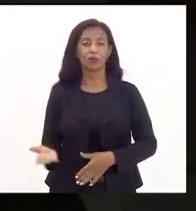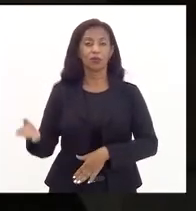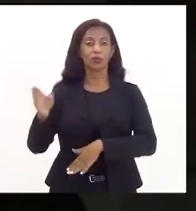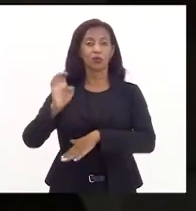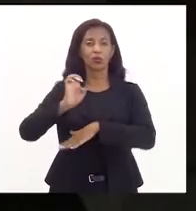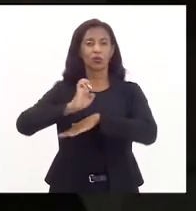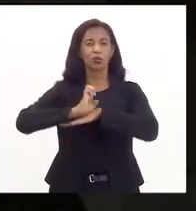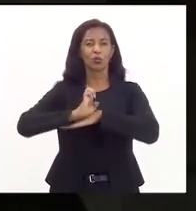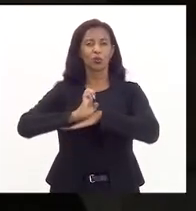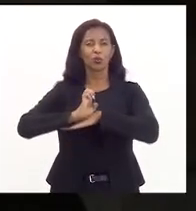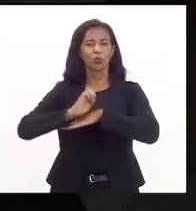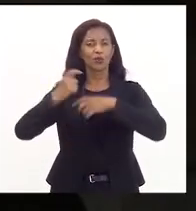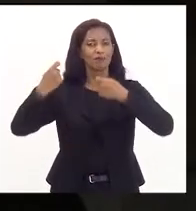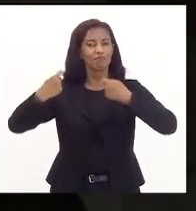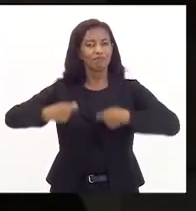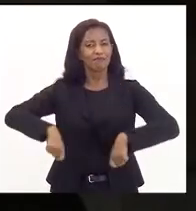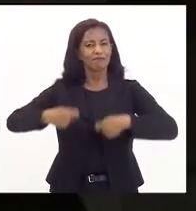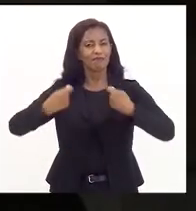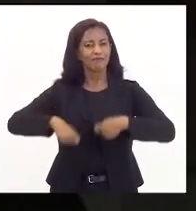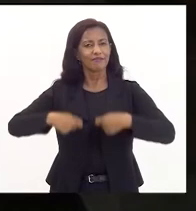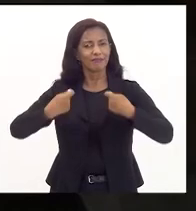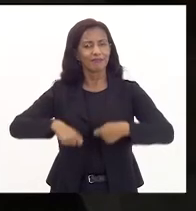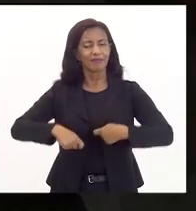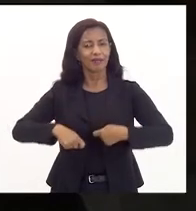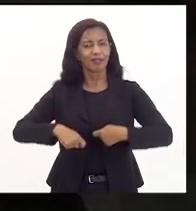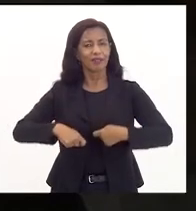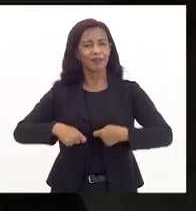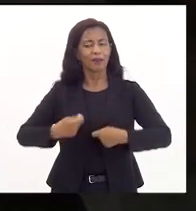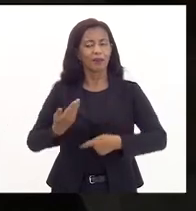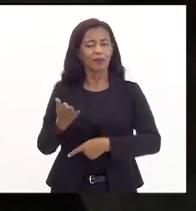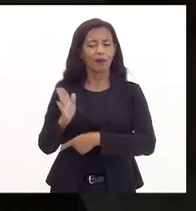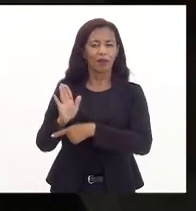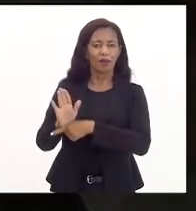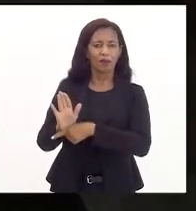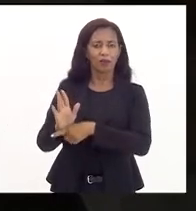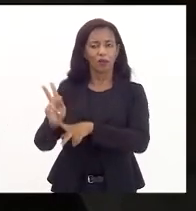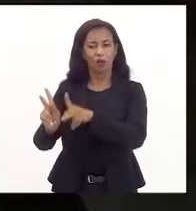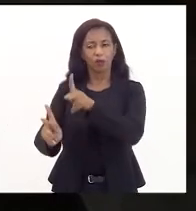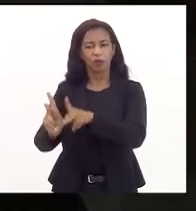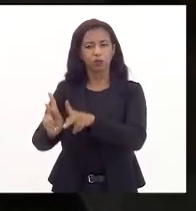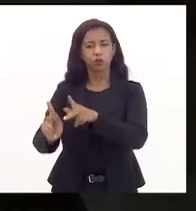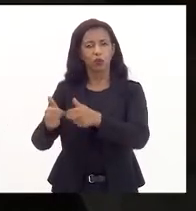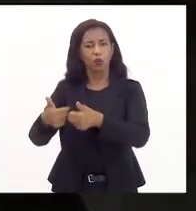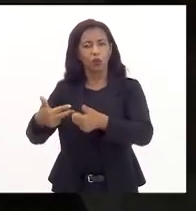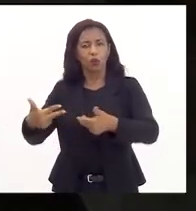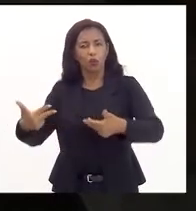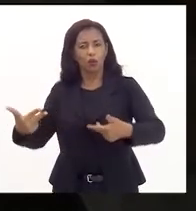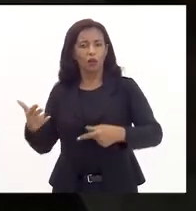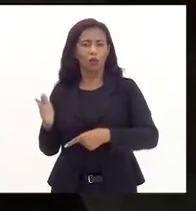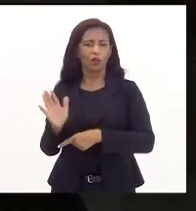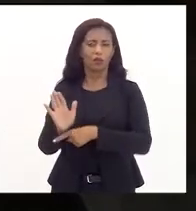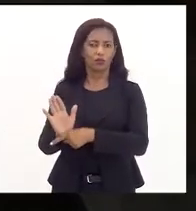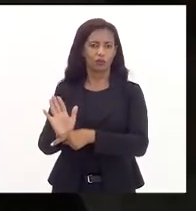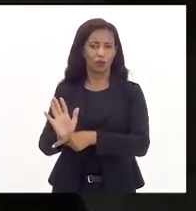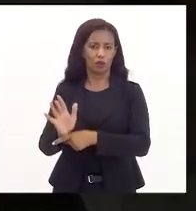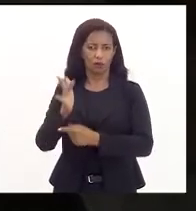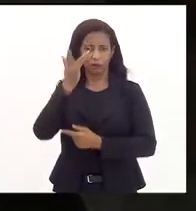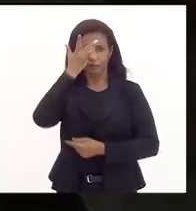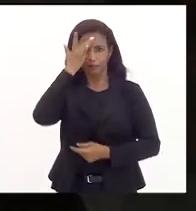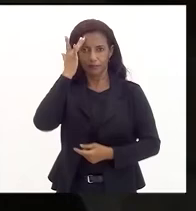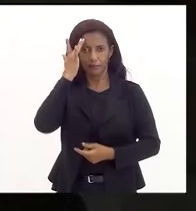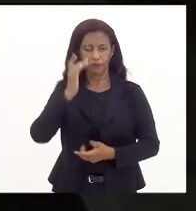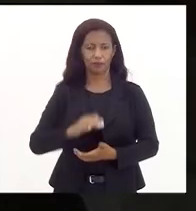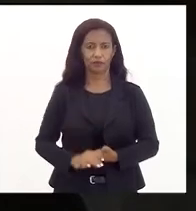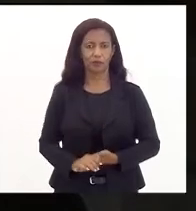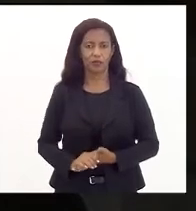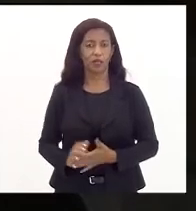Estado necessário para prestar um serviço público de qualidade à população. E